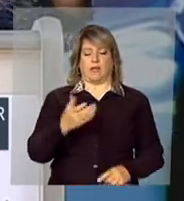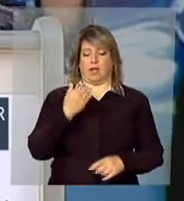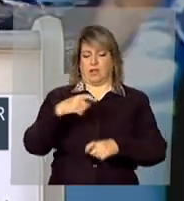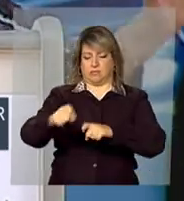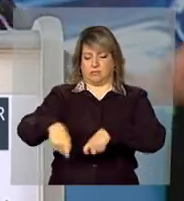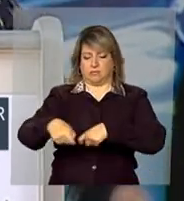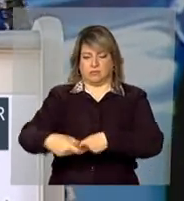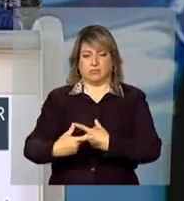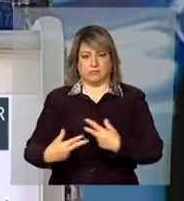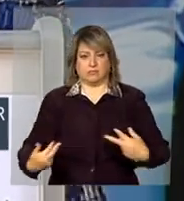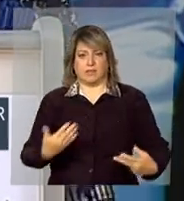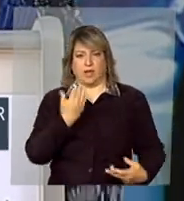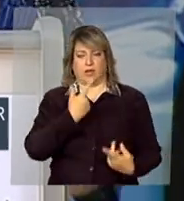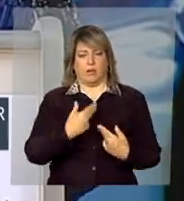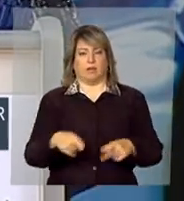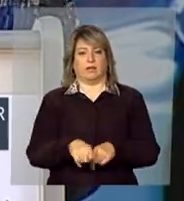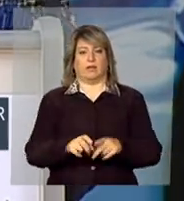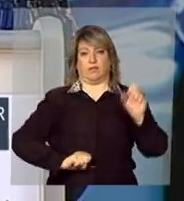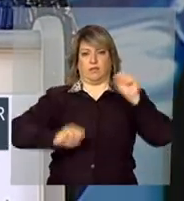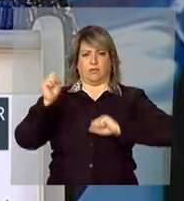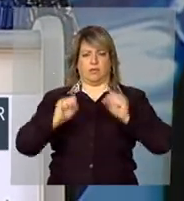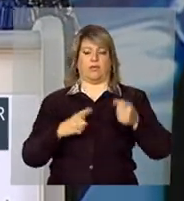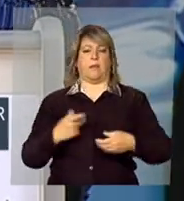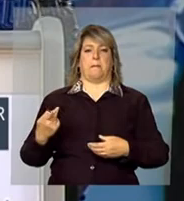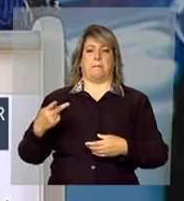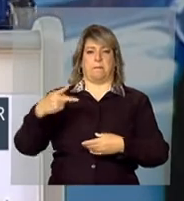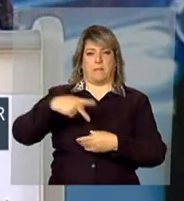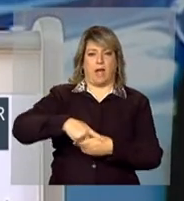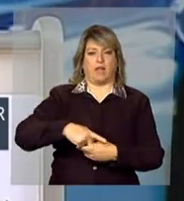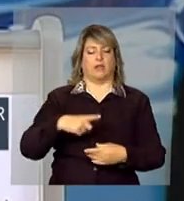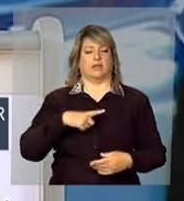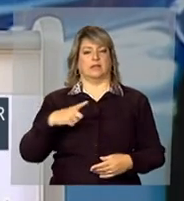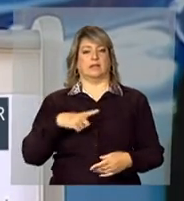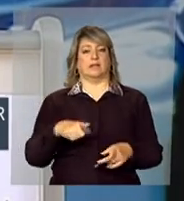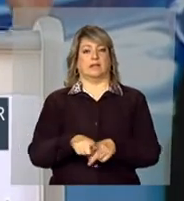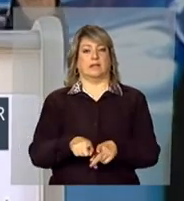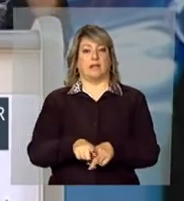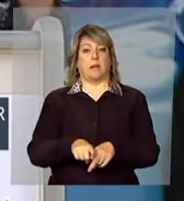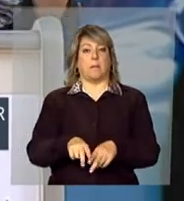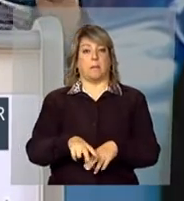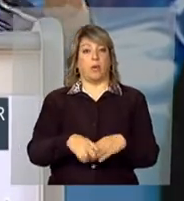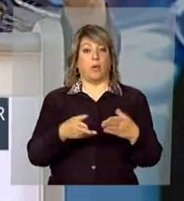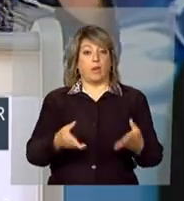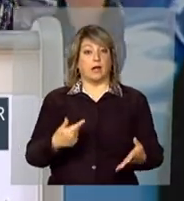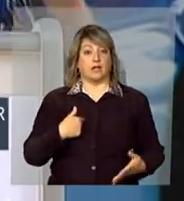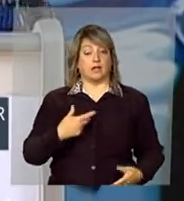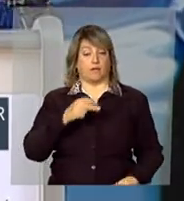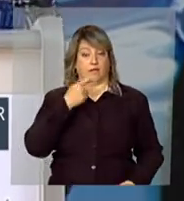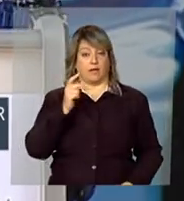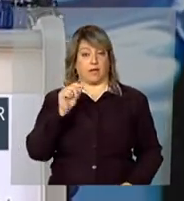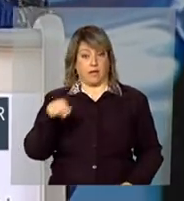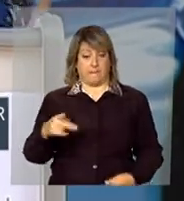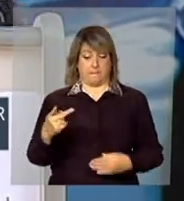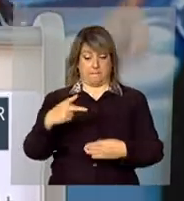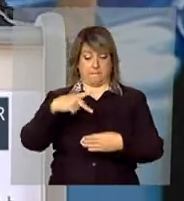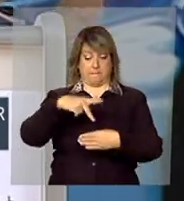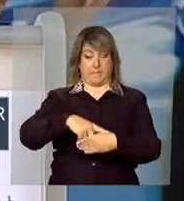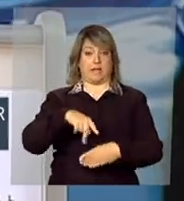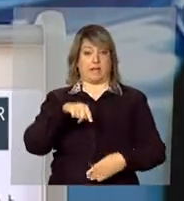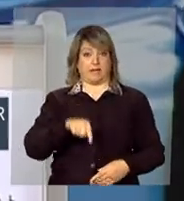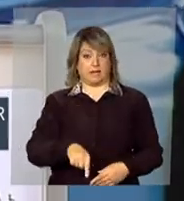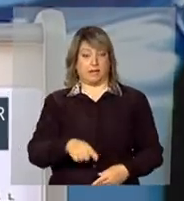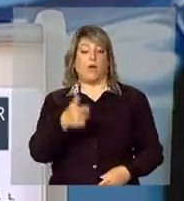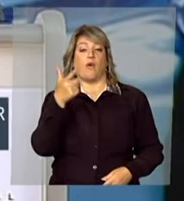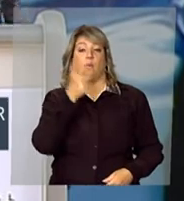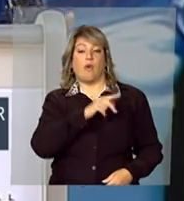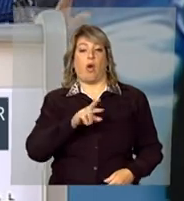agricultura, uma grande indústria, ele tem petróleo. Por isso que eu digo, essa riqueza, petróleo, ela produz